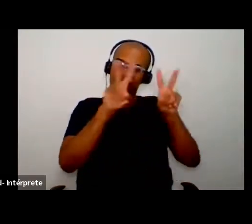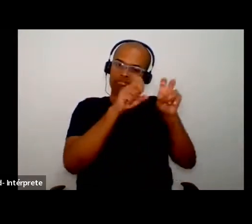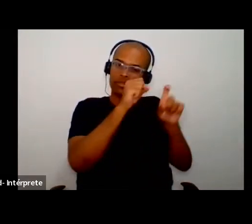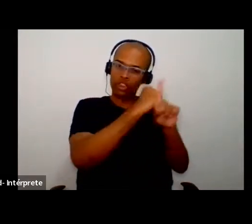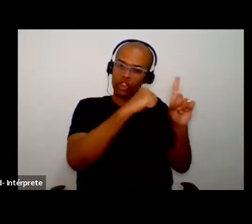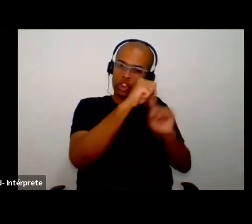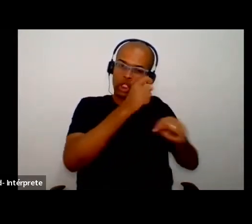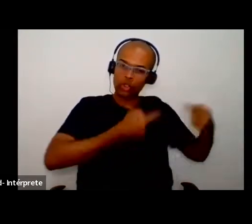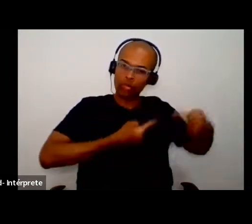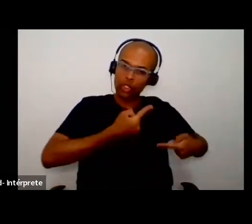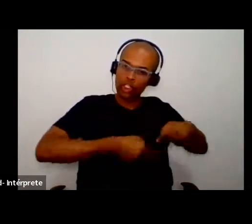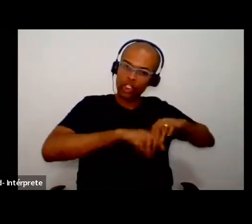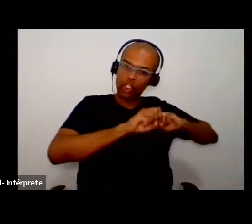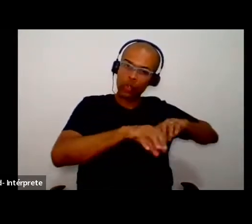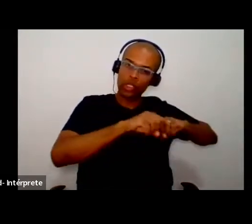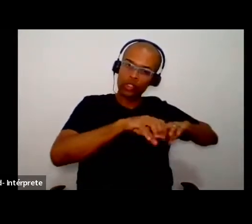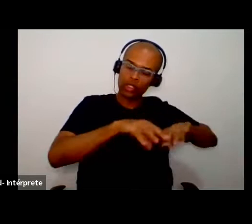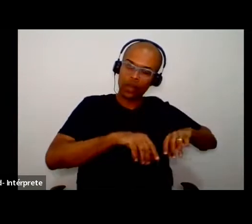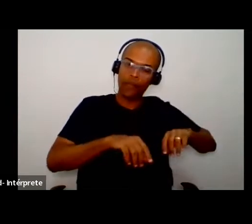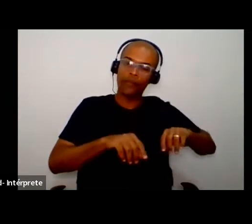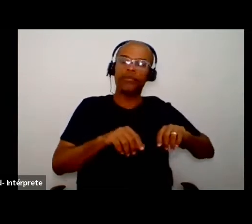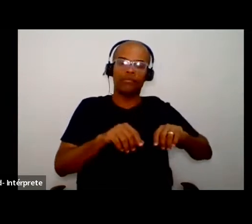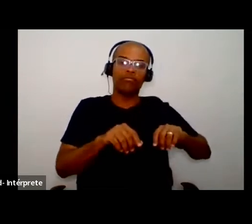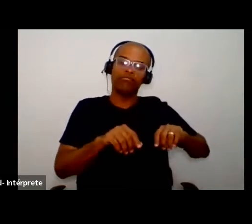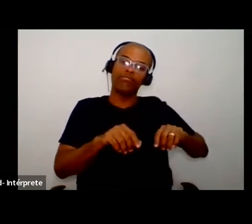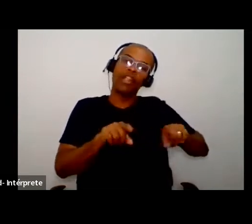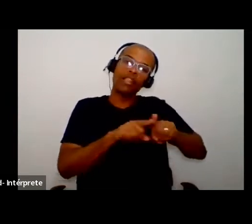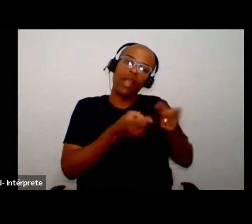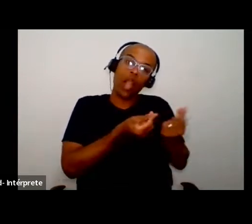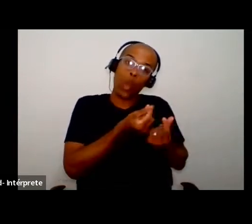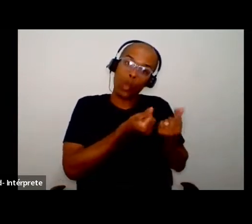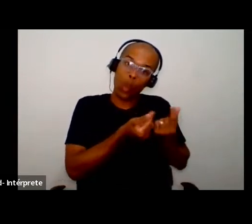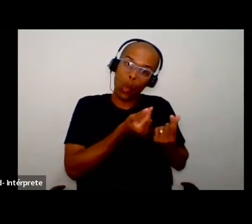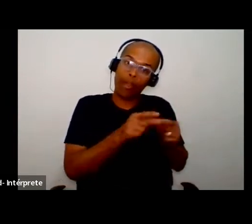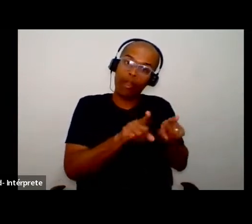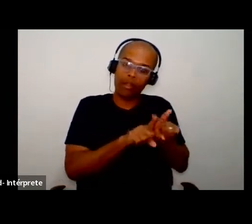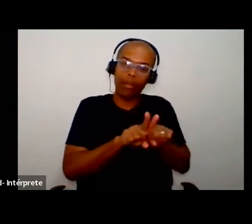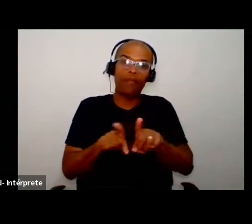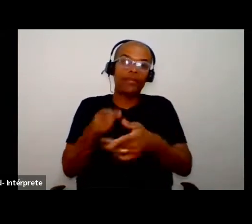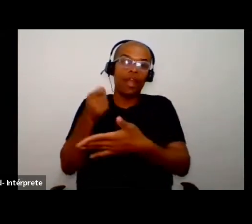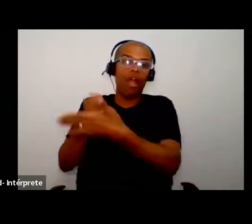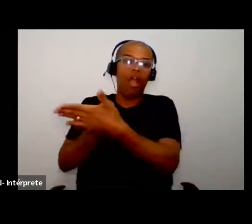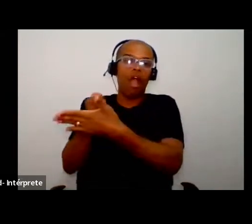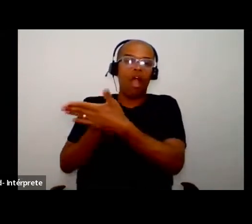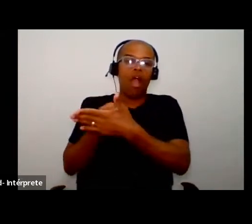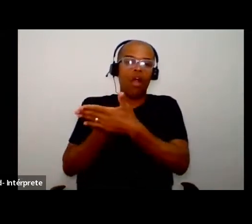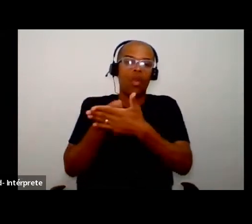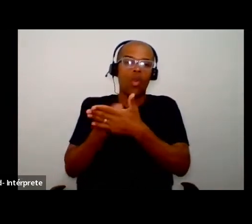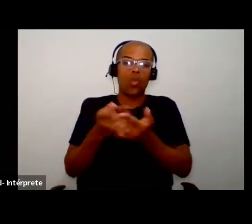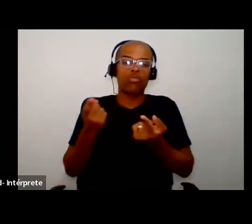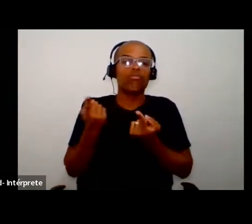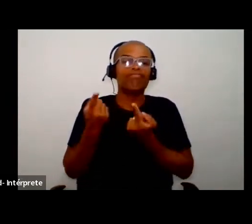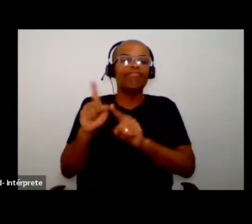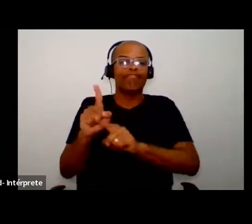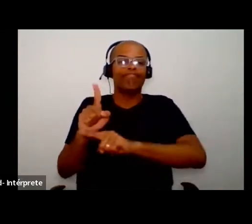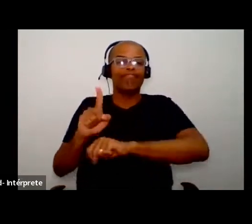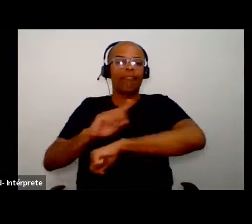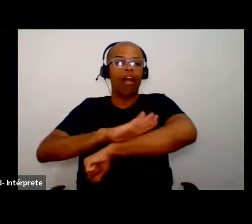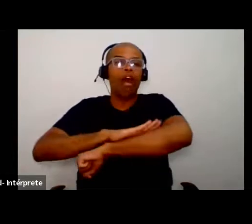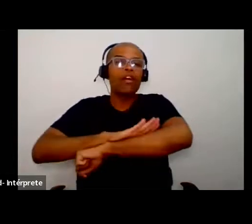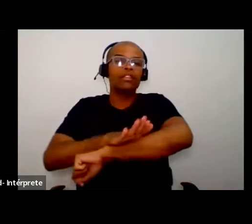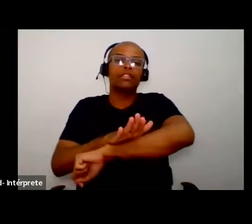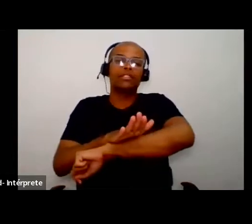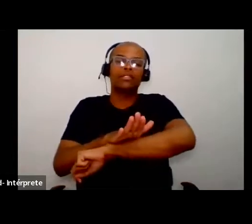sociopolíticas e educacionais, também econômicas, como pela luta contra qualquer tipo de racismo e de uso